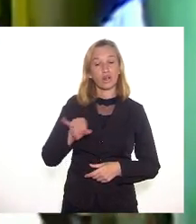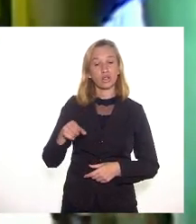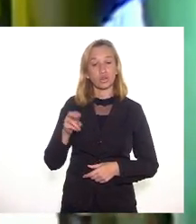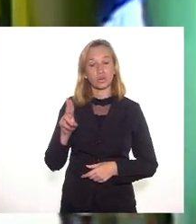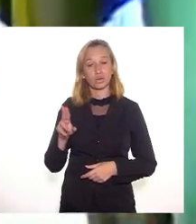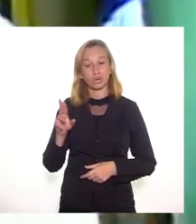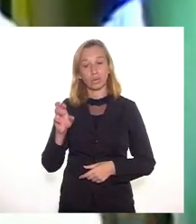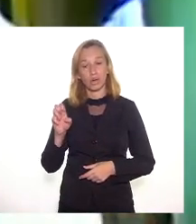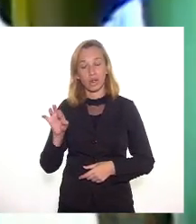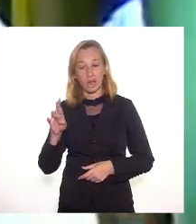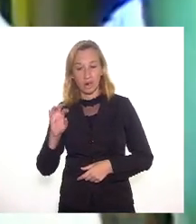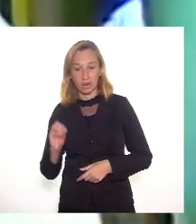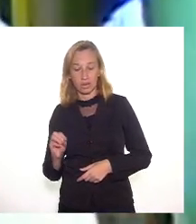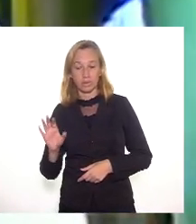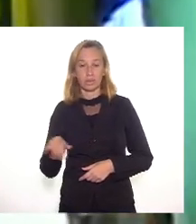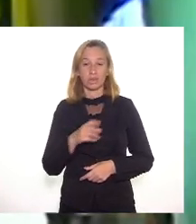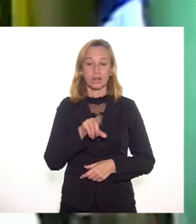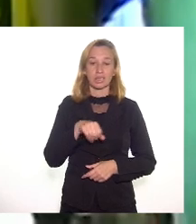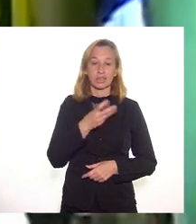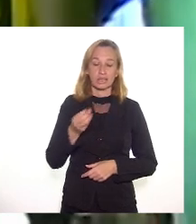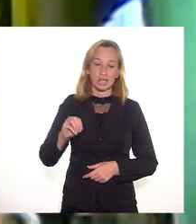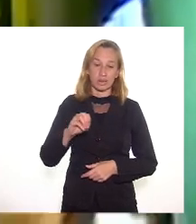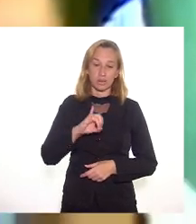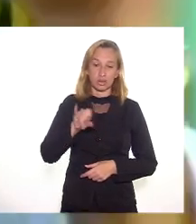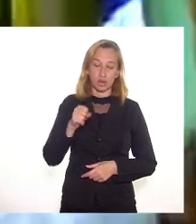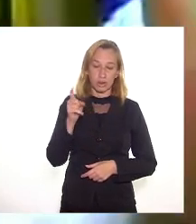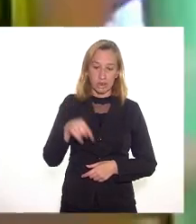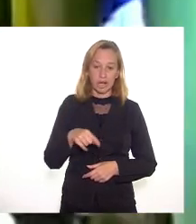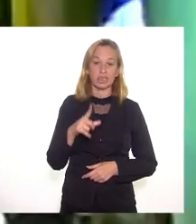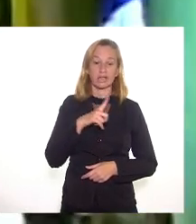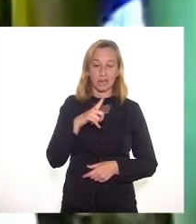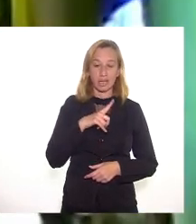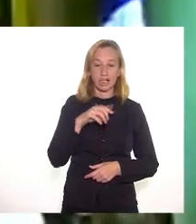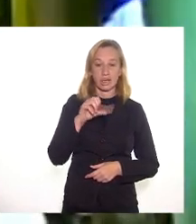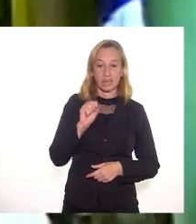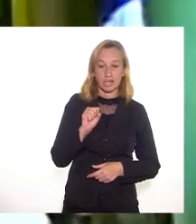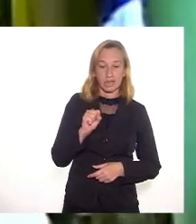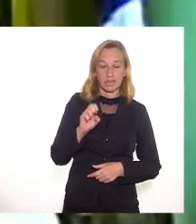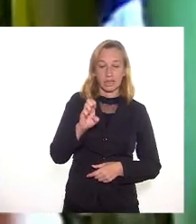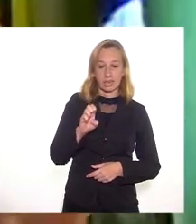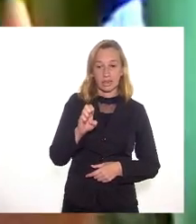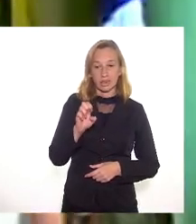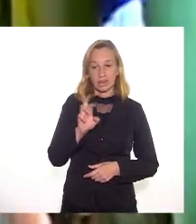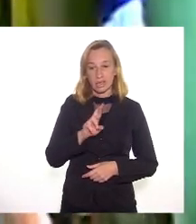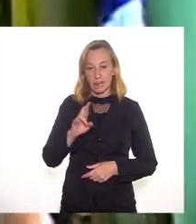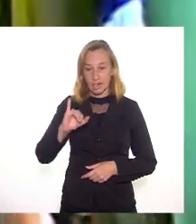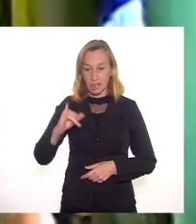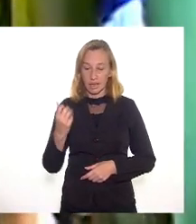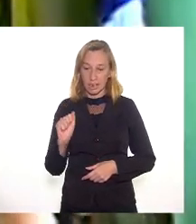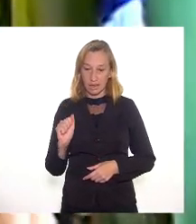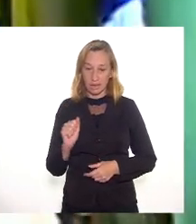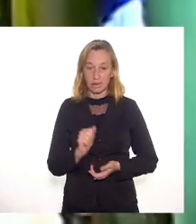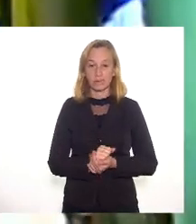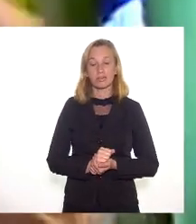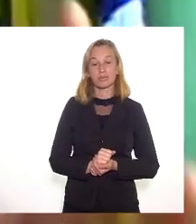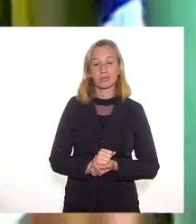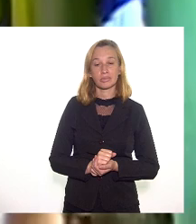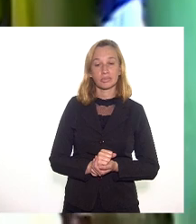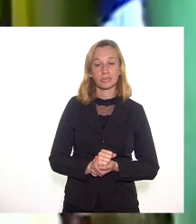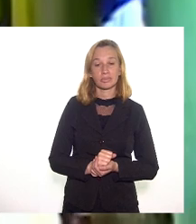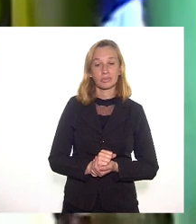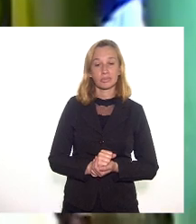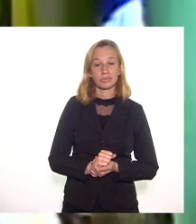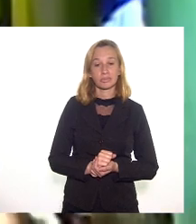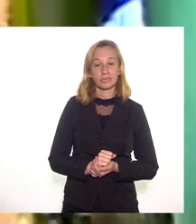São José, aí você tem a Serrinha, aí você tem o Juramento, graças a Deus. Aqui